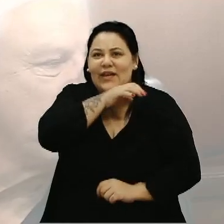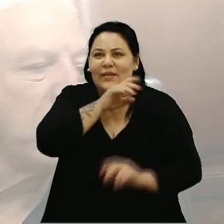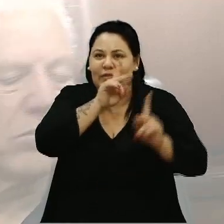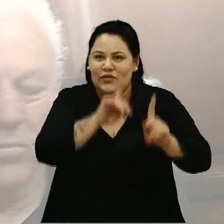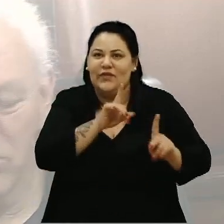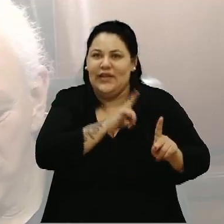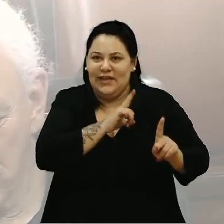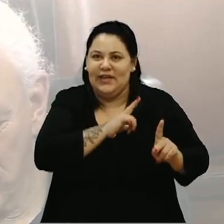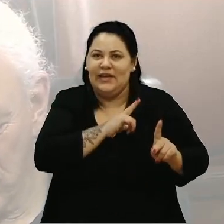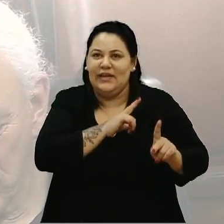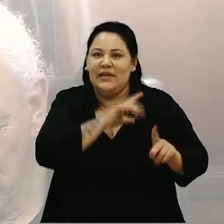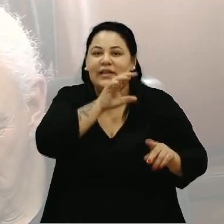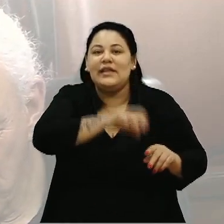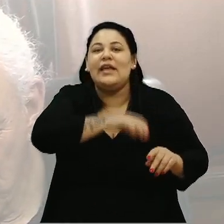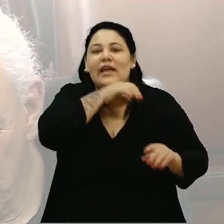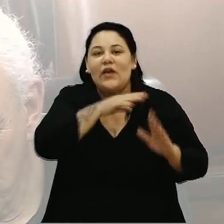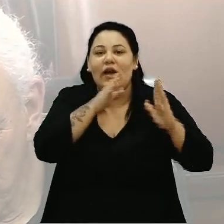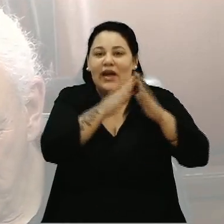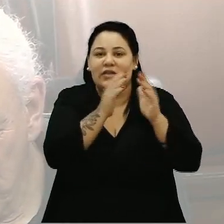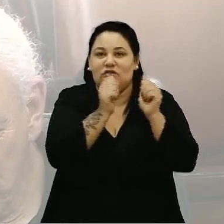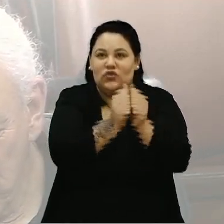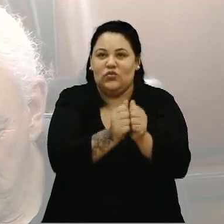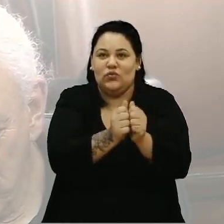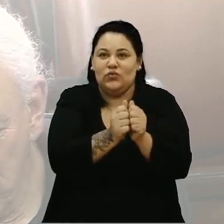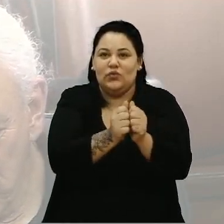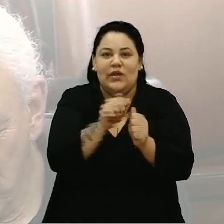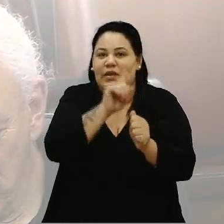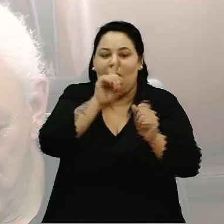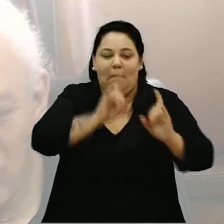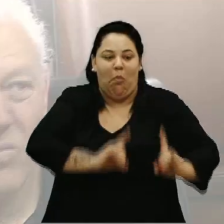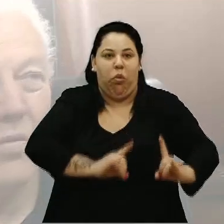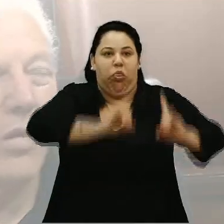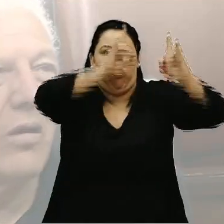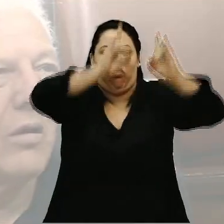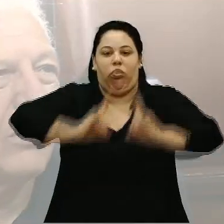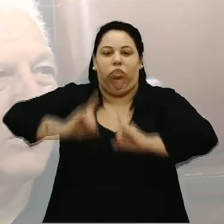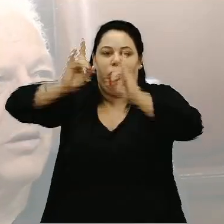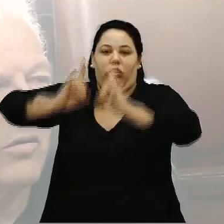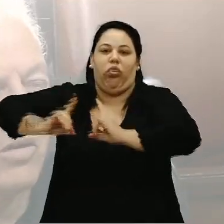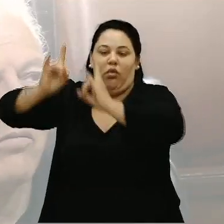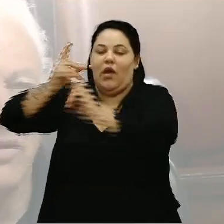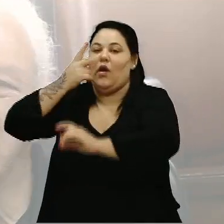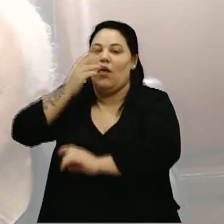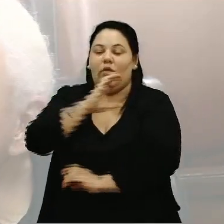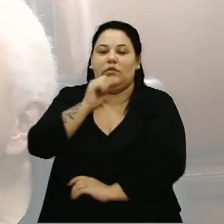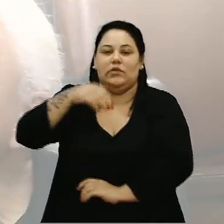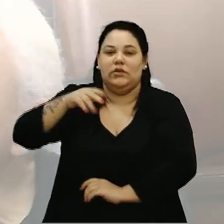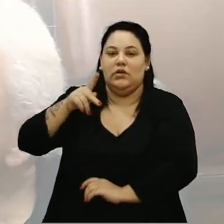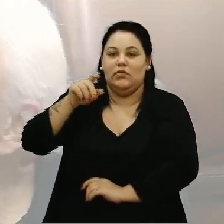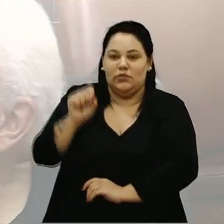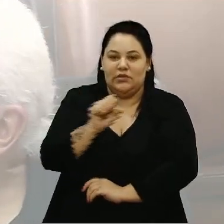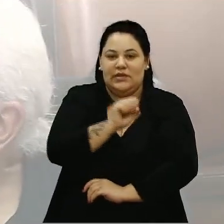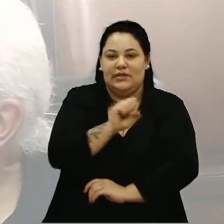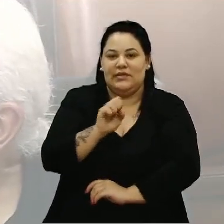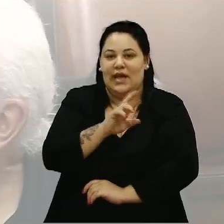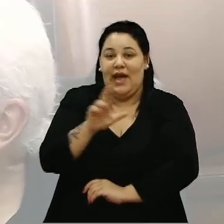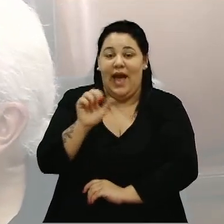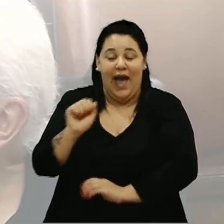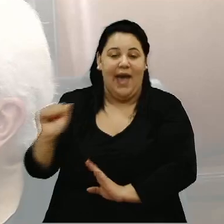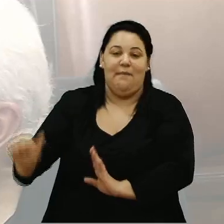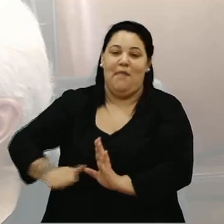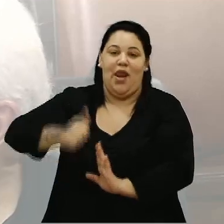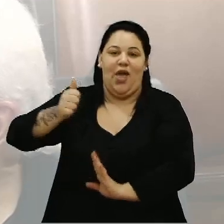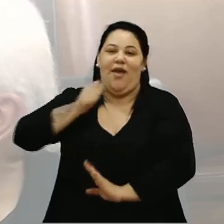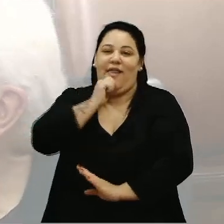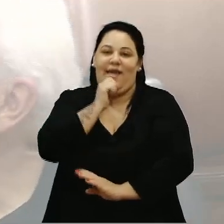ter terreno e a casa. Não vai ser aqueles prédios como tem hoje no Campos da Serra. Então, é melhor ainda.